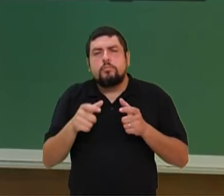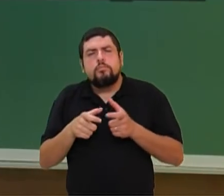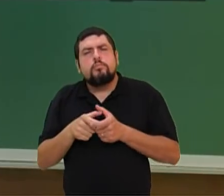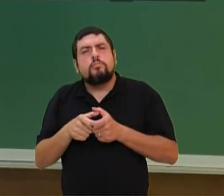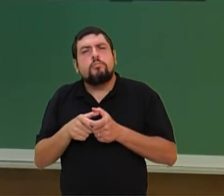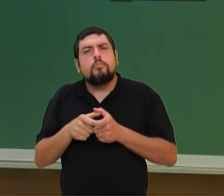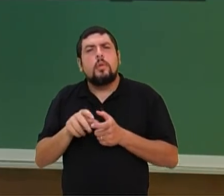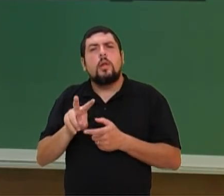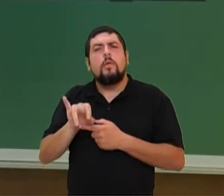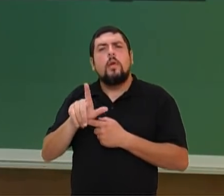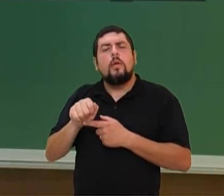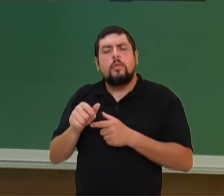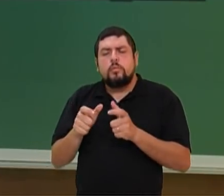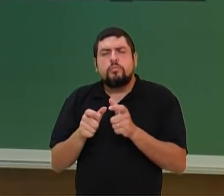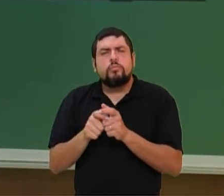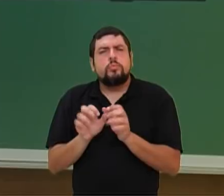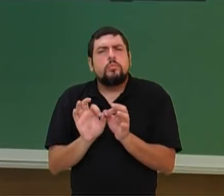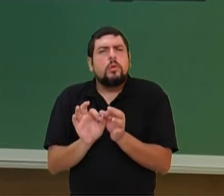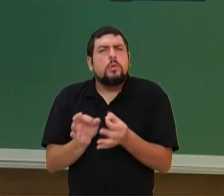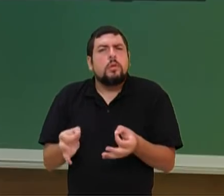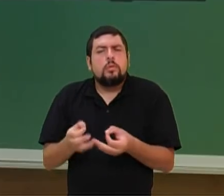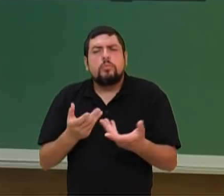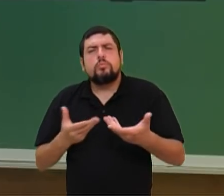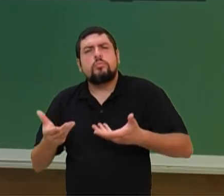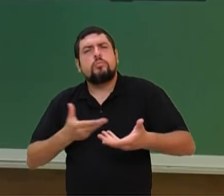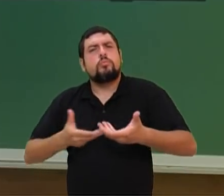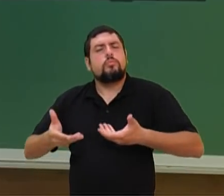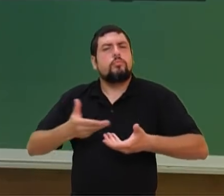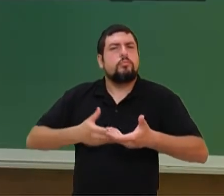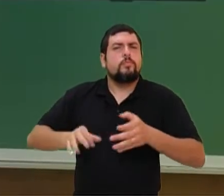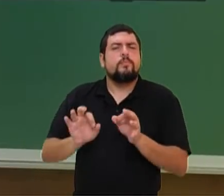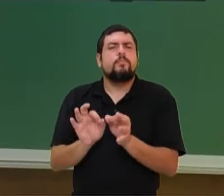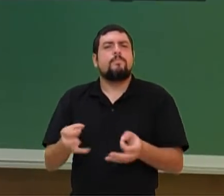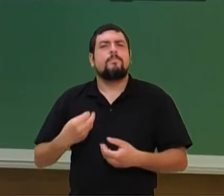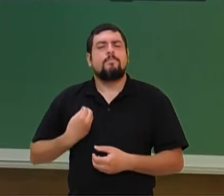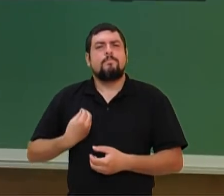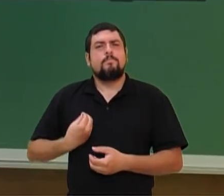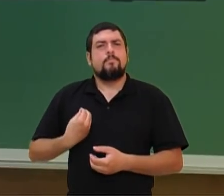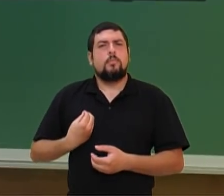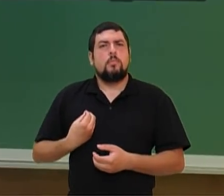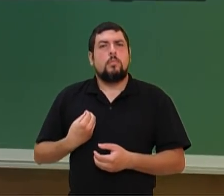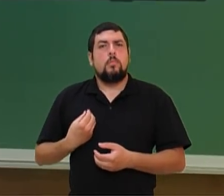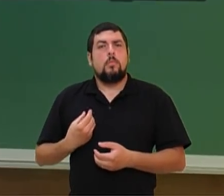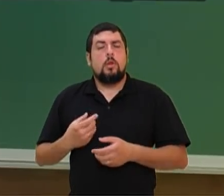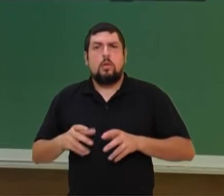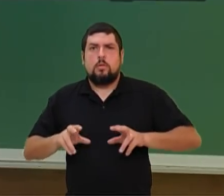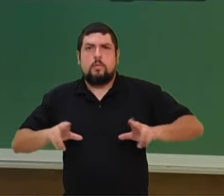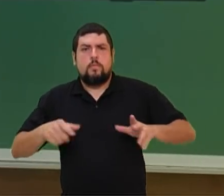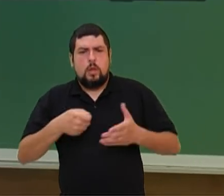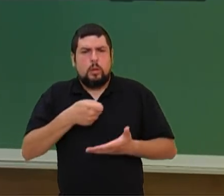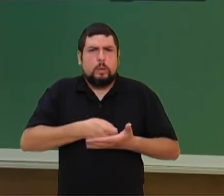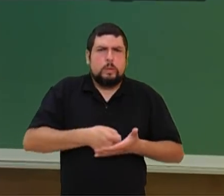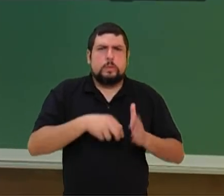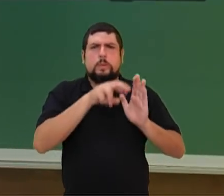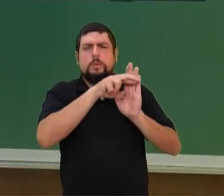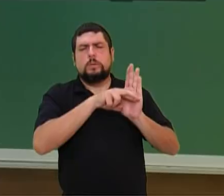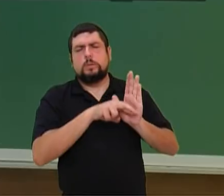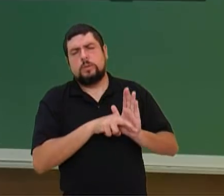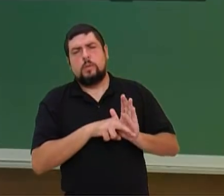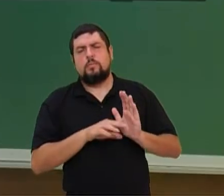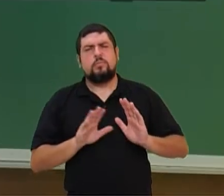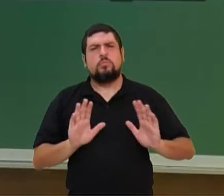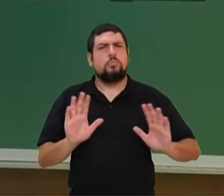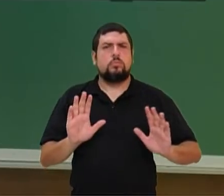pequena comunidade onde as pessoas podiam viver na simplicidade. Não com sistemas de regras e leis fixas, mas com um